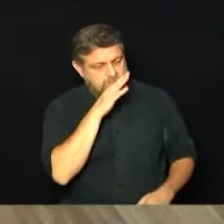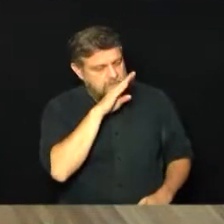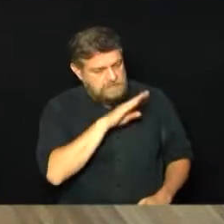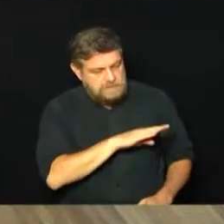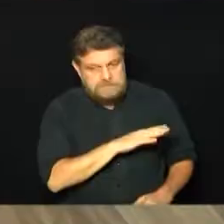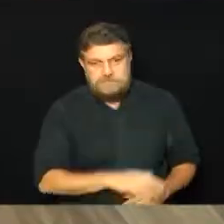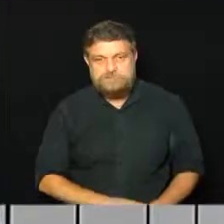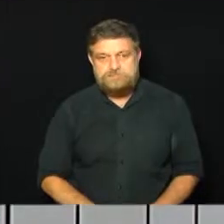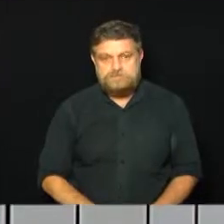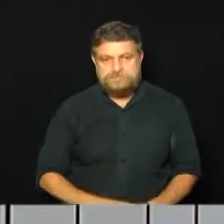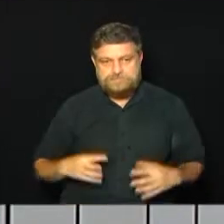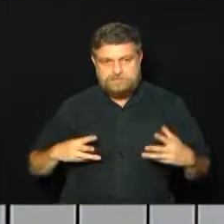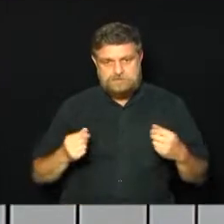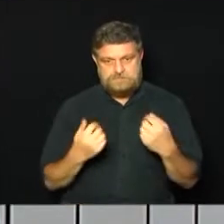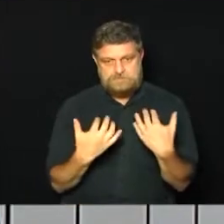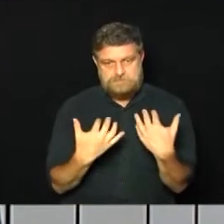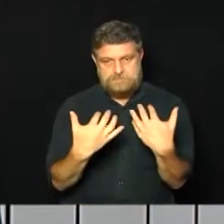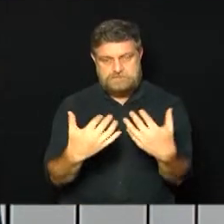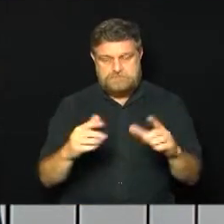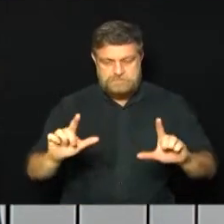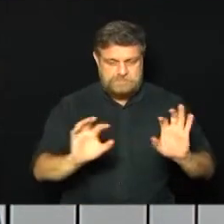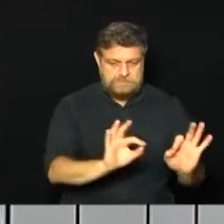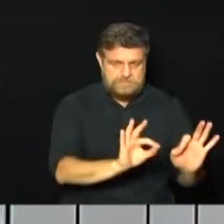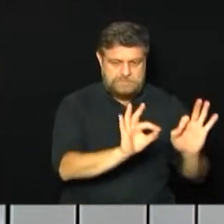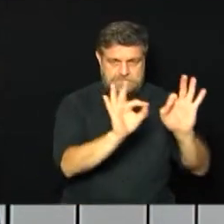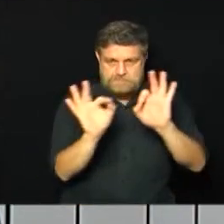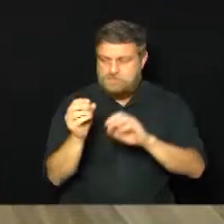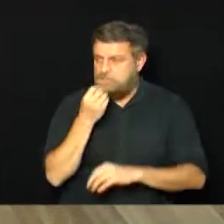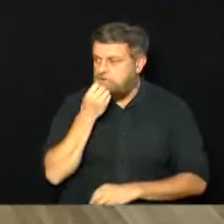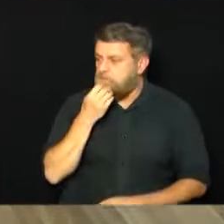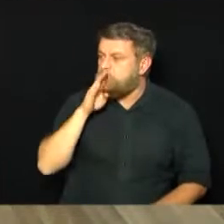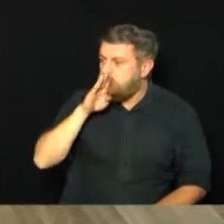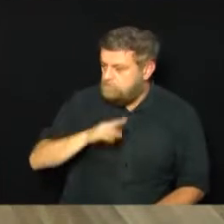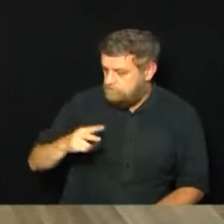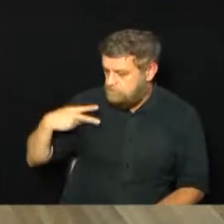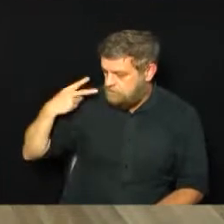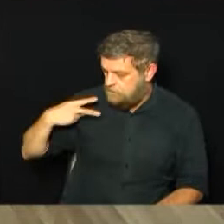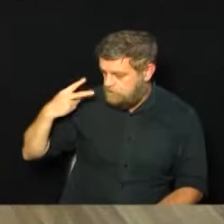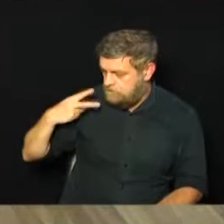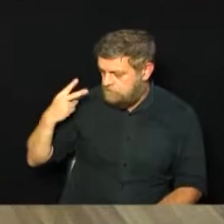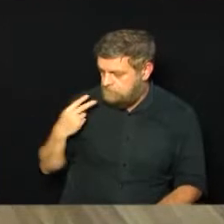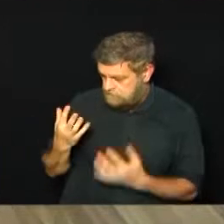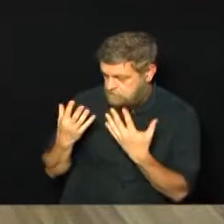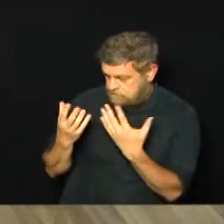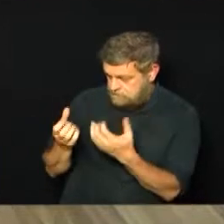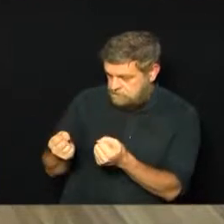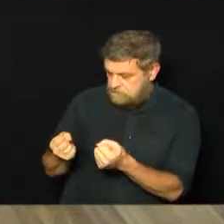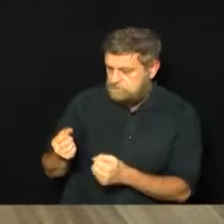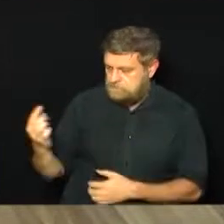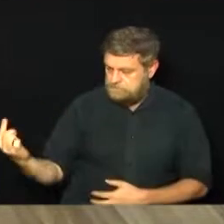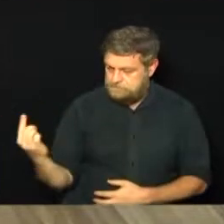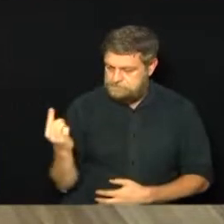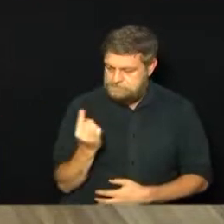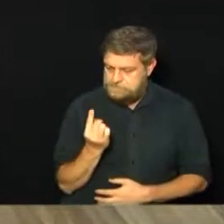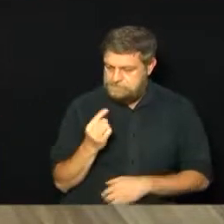Obrigada, Gabriel. Boa tarde a todo mundo que está assistindo a gente. Vereador, boa tarde para o senhor também. Muito obrigada por aceitar o nosso convite e vir aqui até